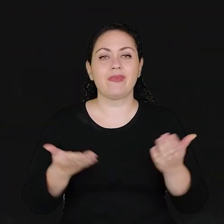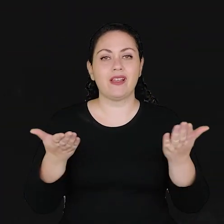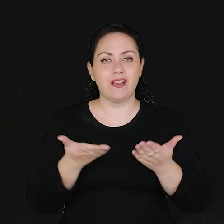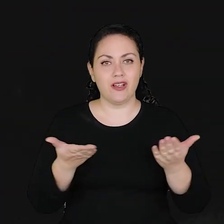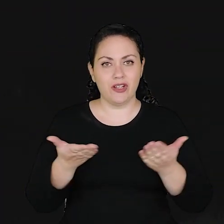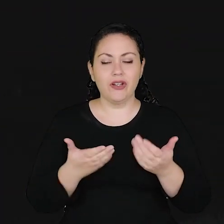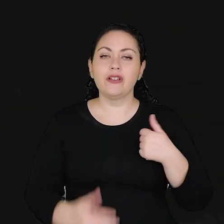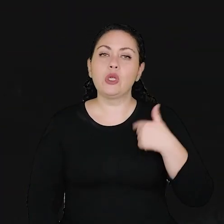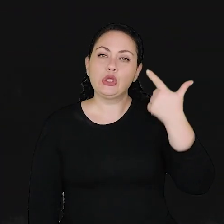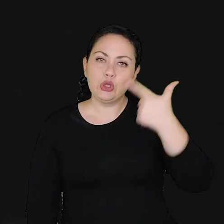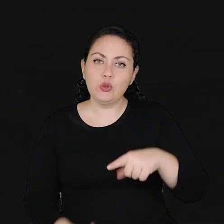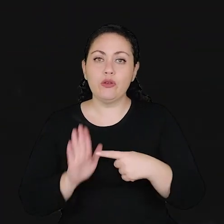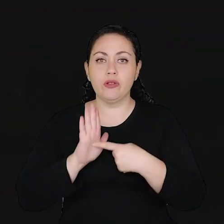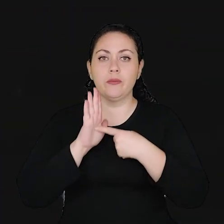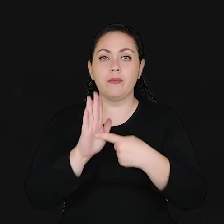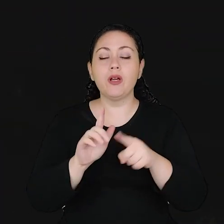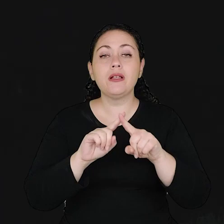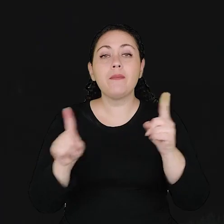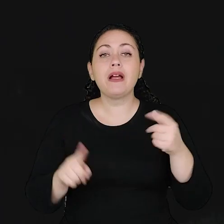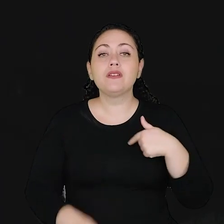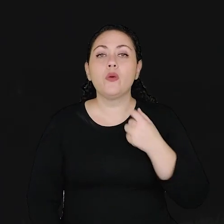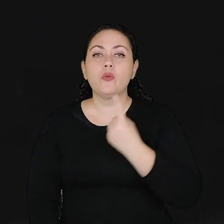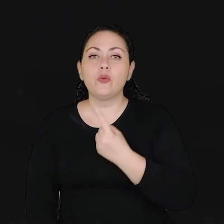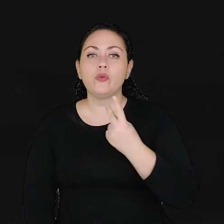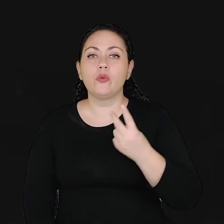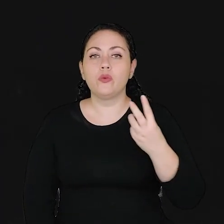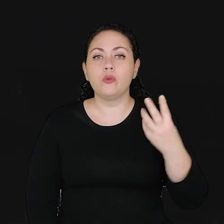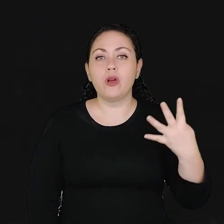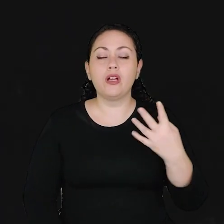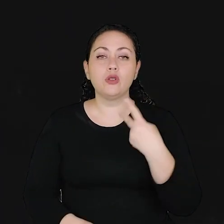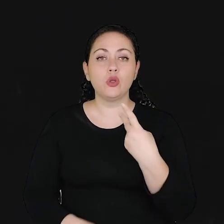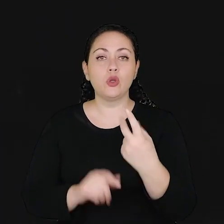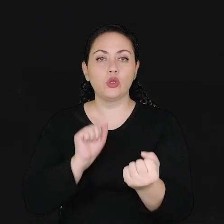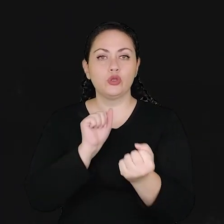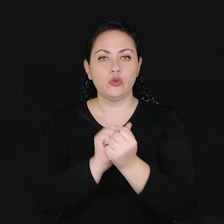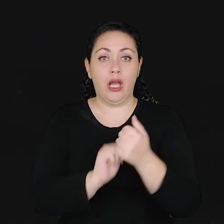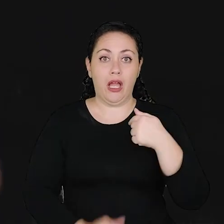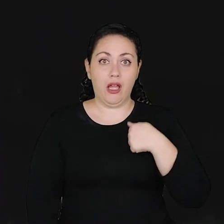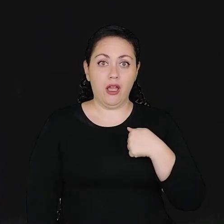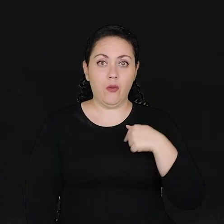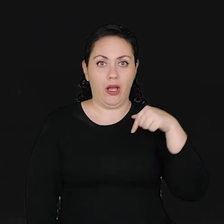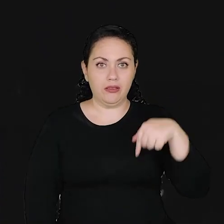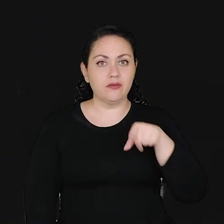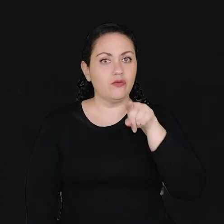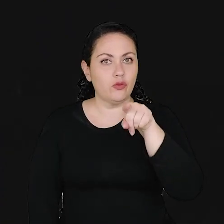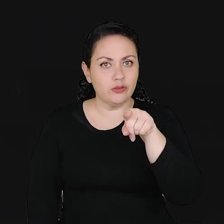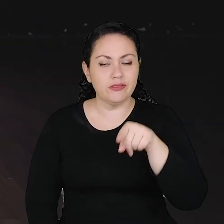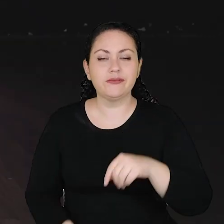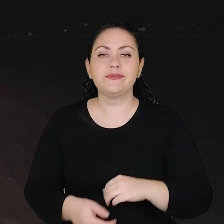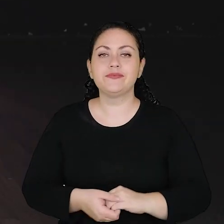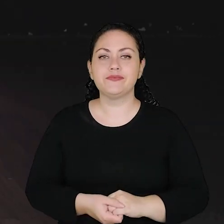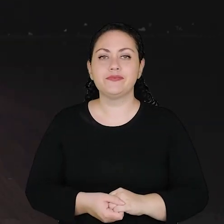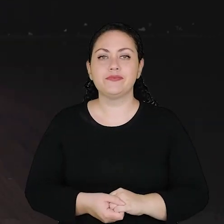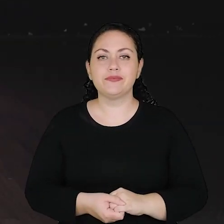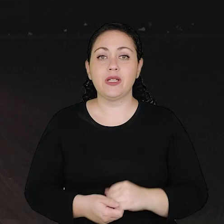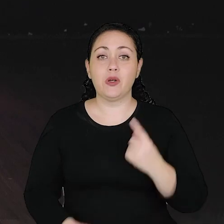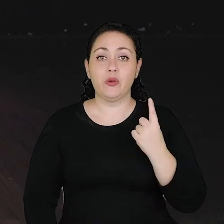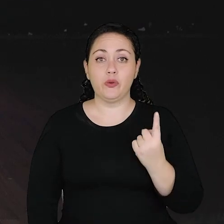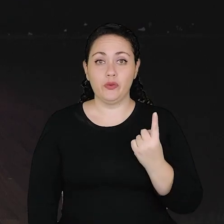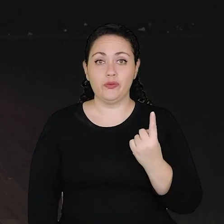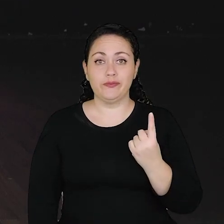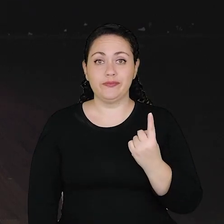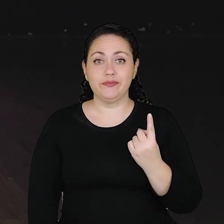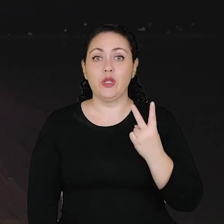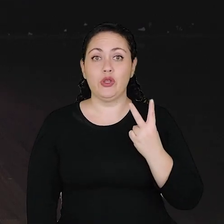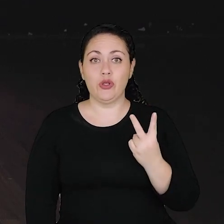Eu vou refazer agora e eu vou marcar um pulso para a gente fazer juntos. Eu aqui e você aí.